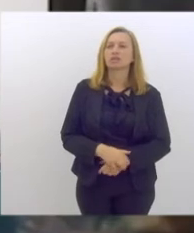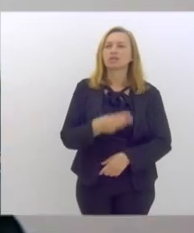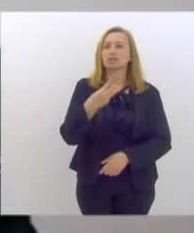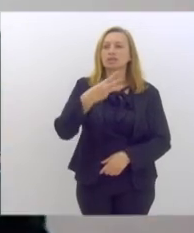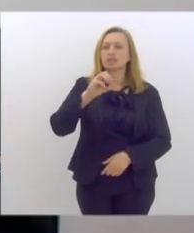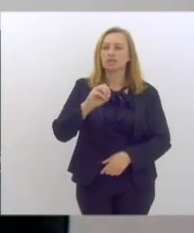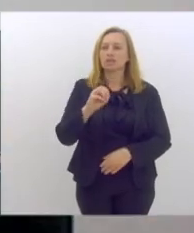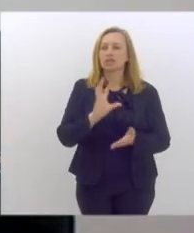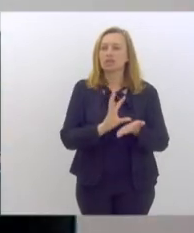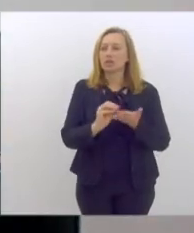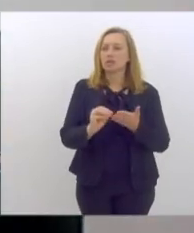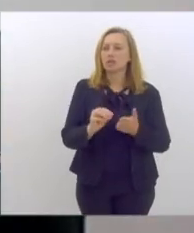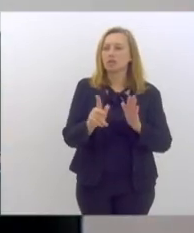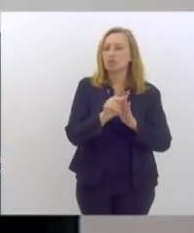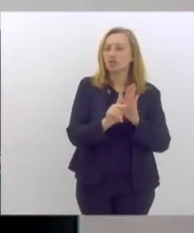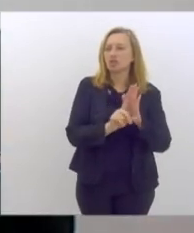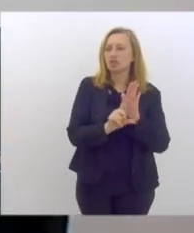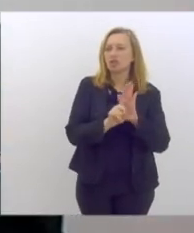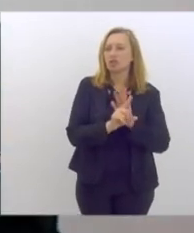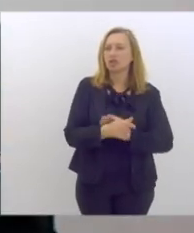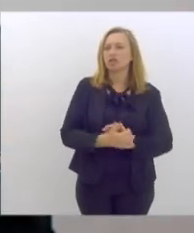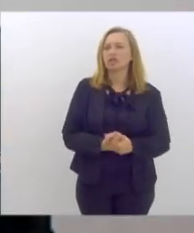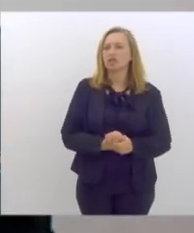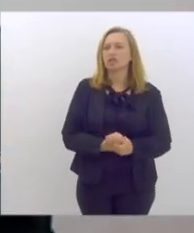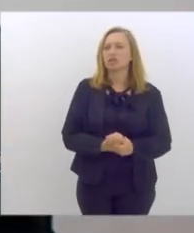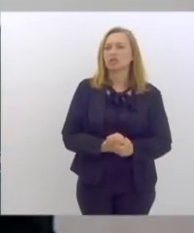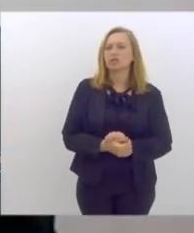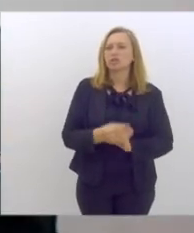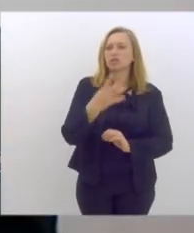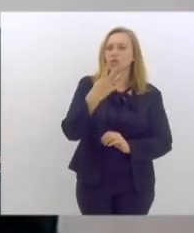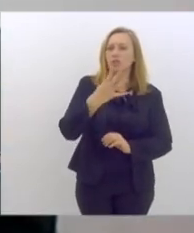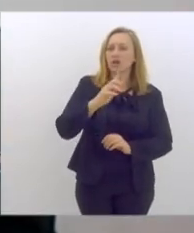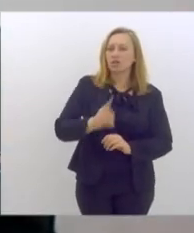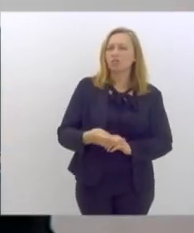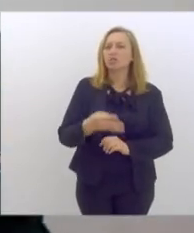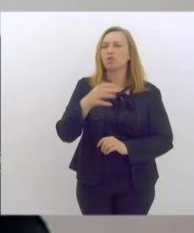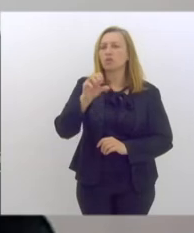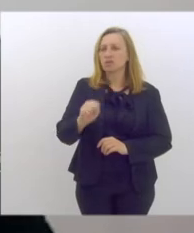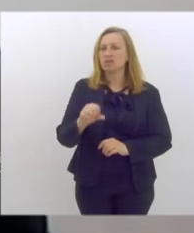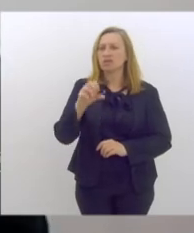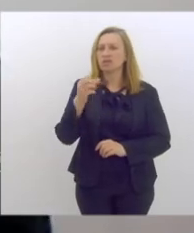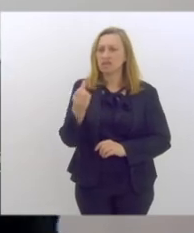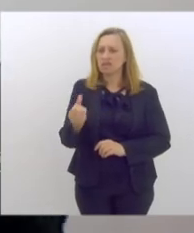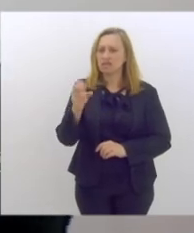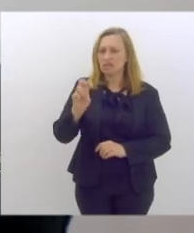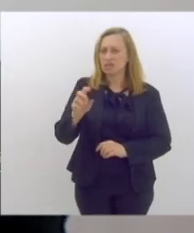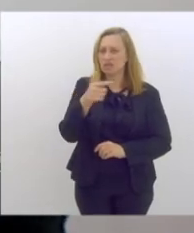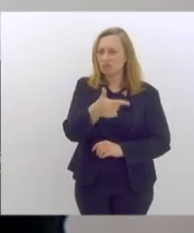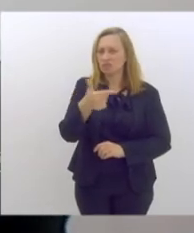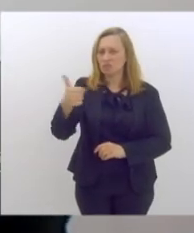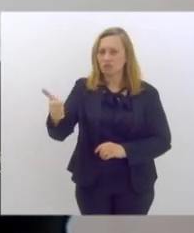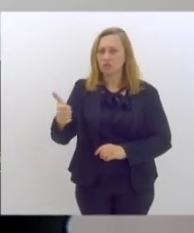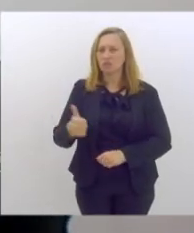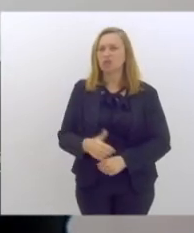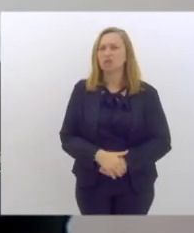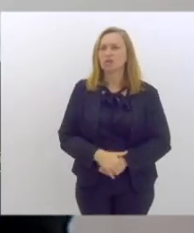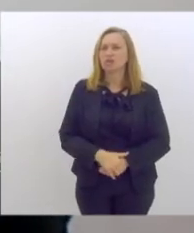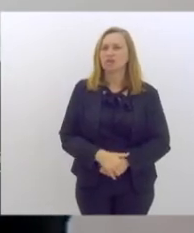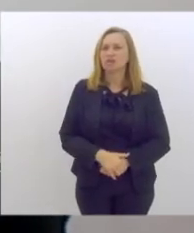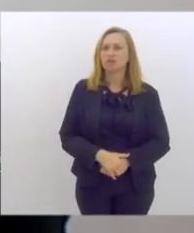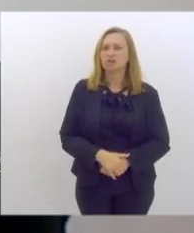8:30 da pauta projeto de lei nº 4865 2021